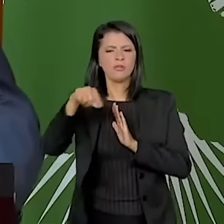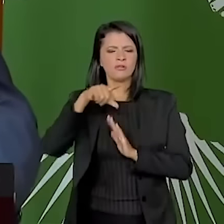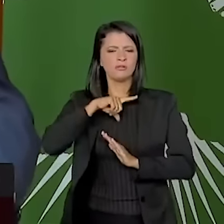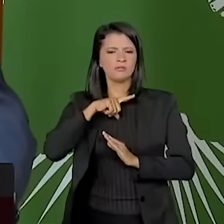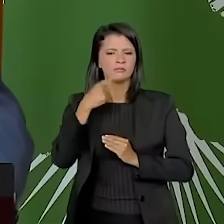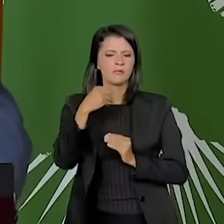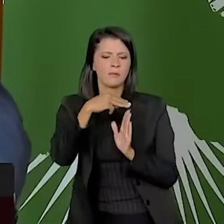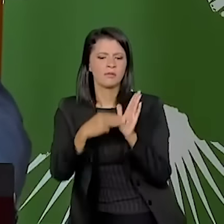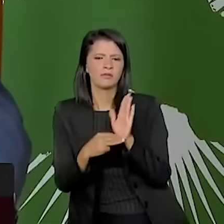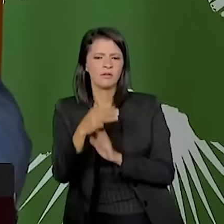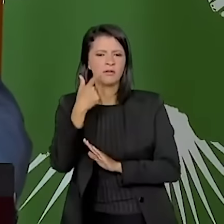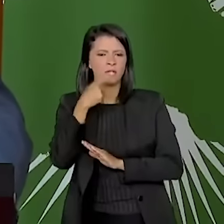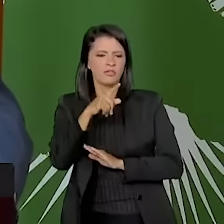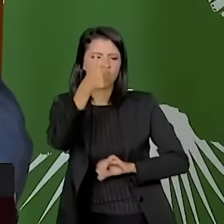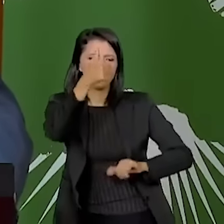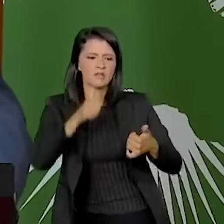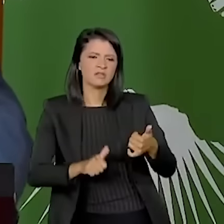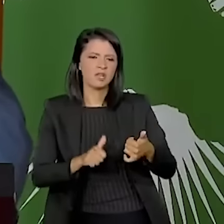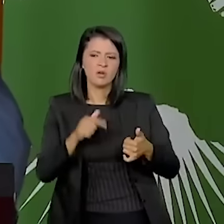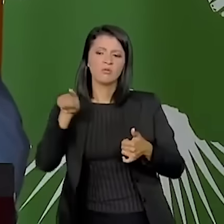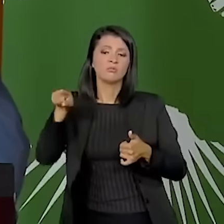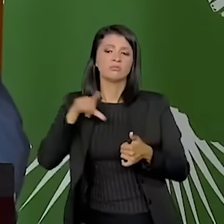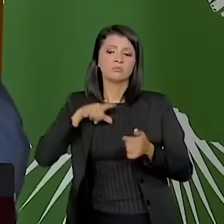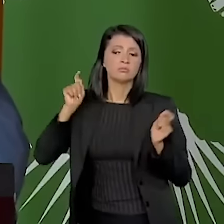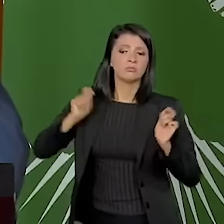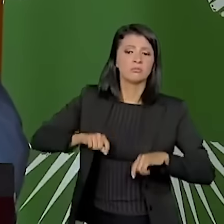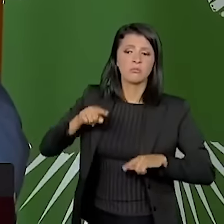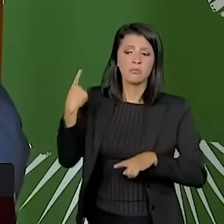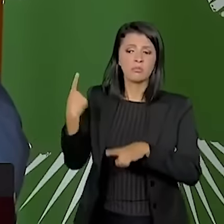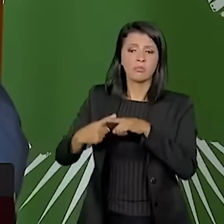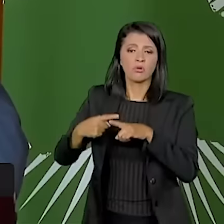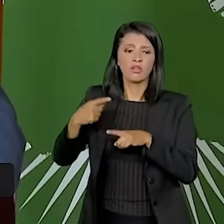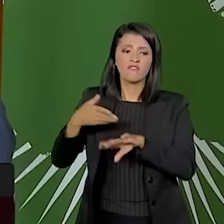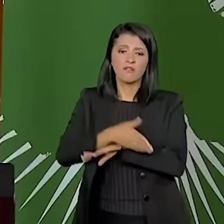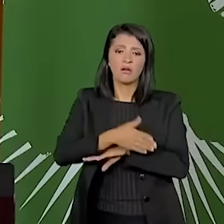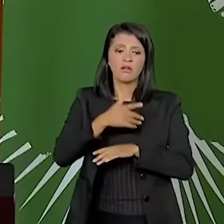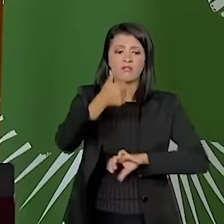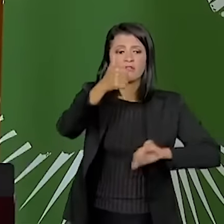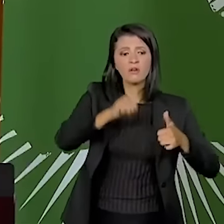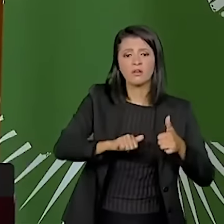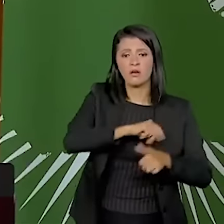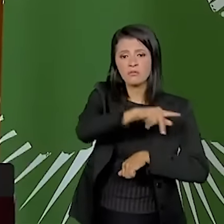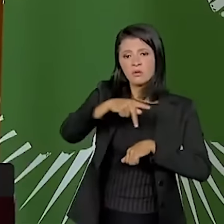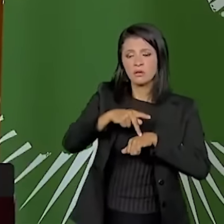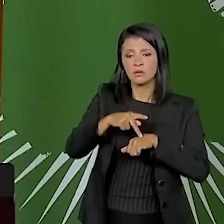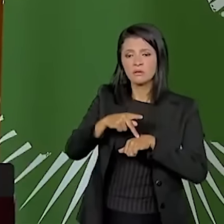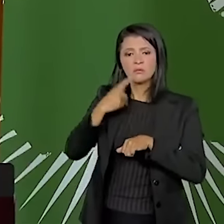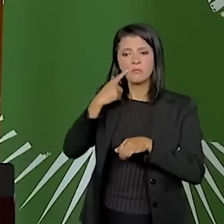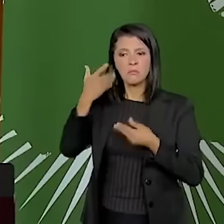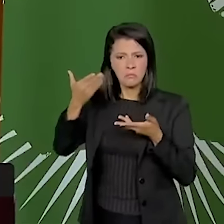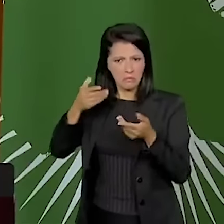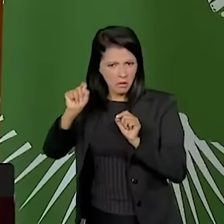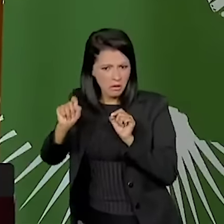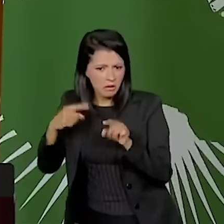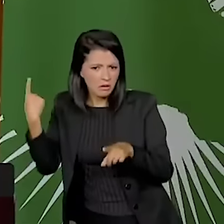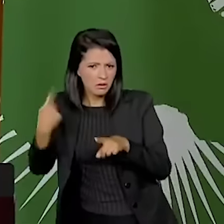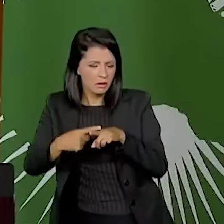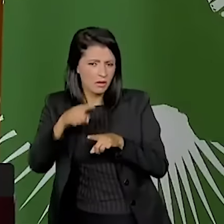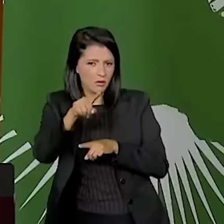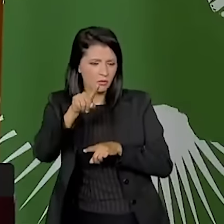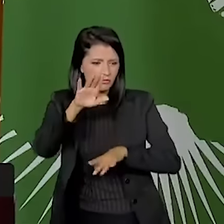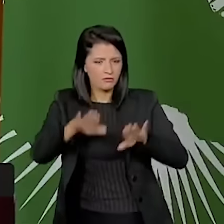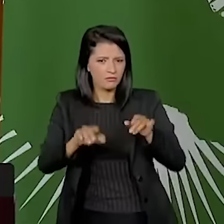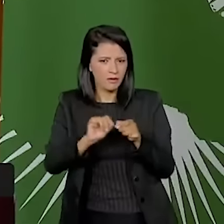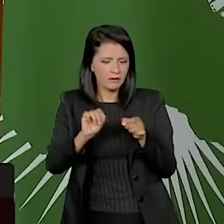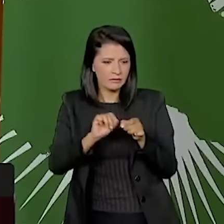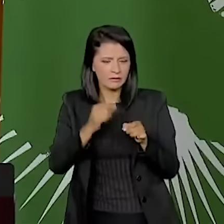delas, qual é a seriedade delas na avaliação que elas fazem dos países. Ou a quem que ela está servindo quando ela faz determinadas